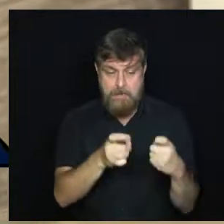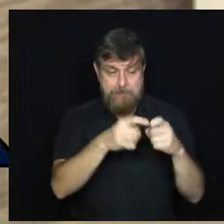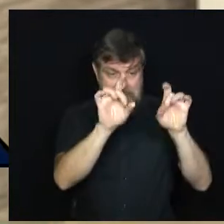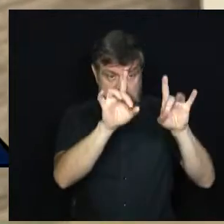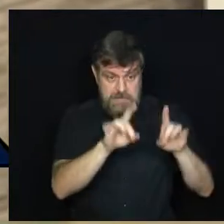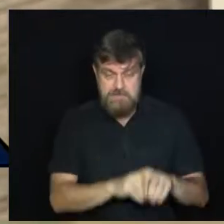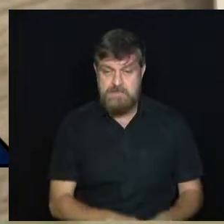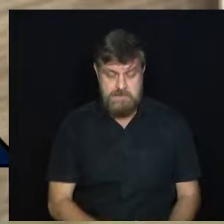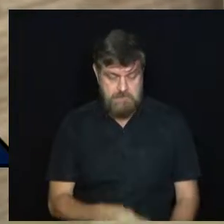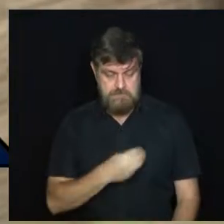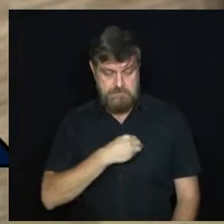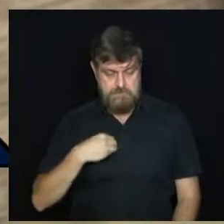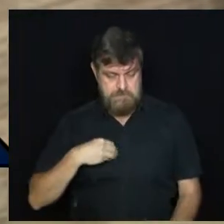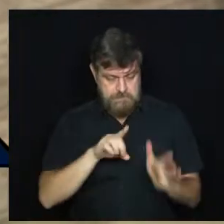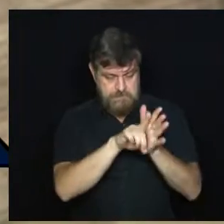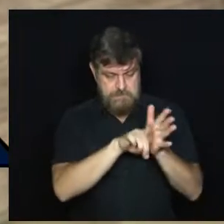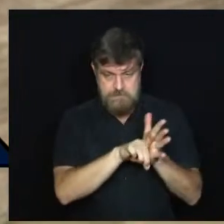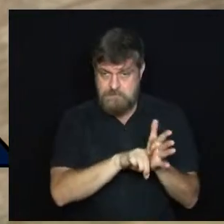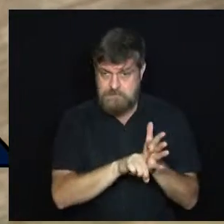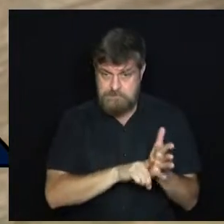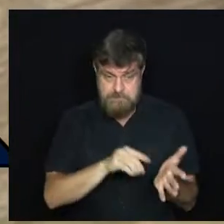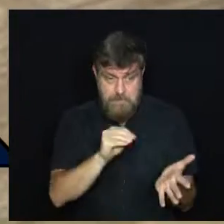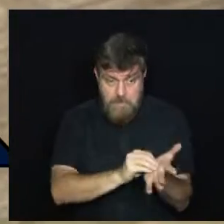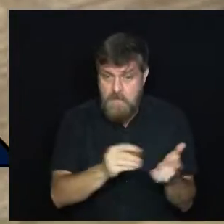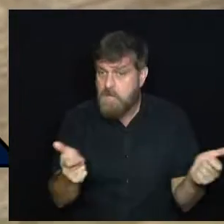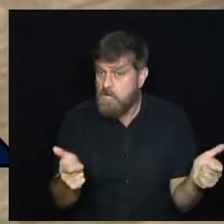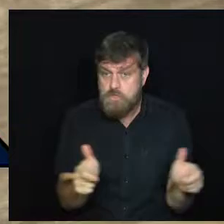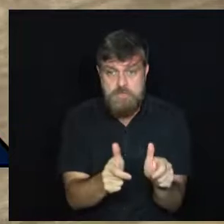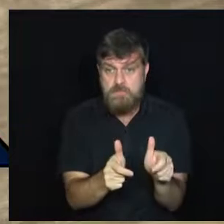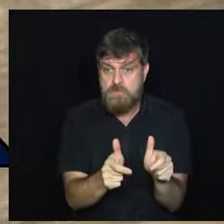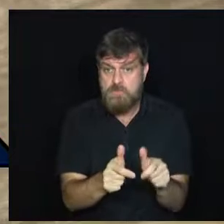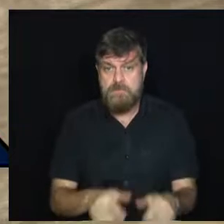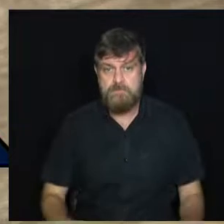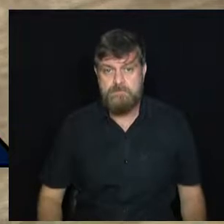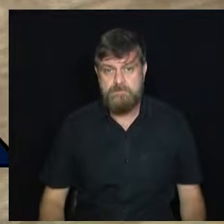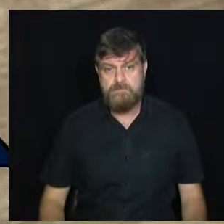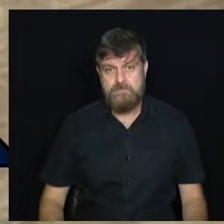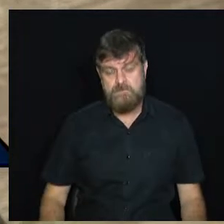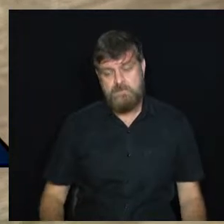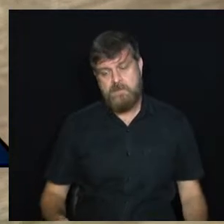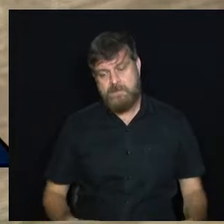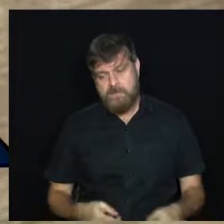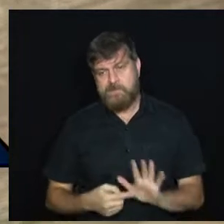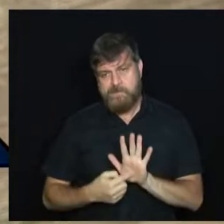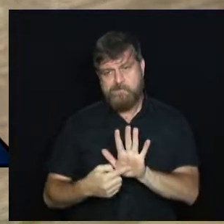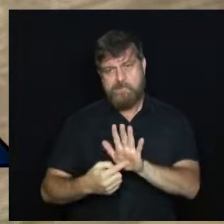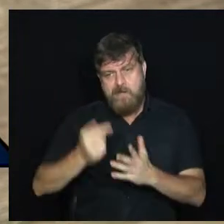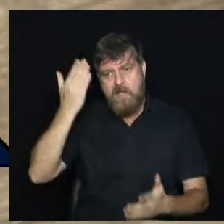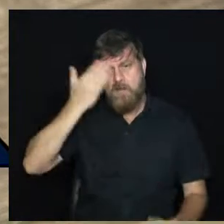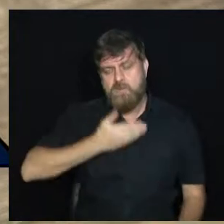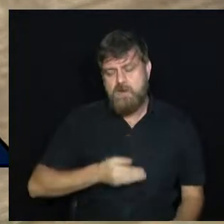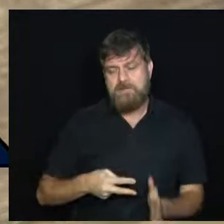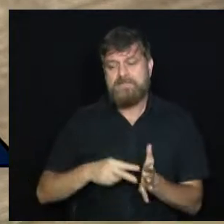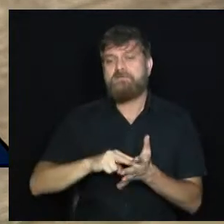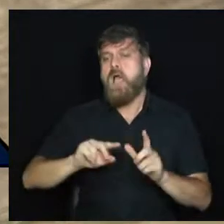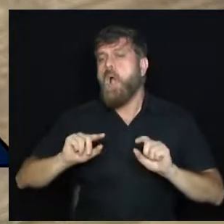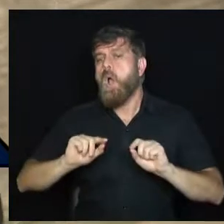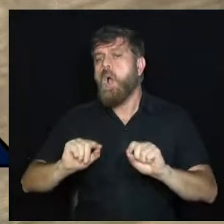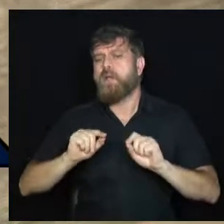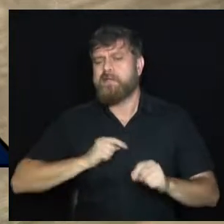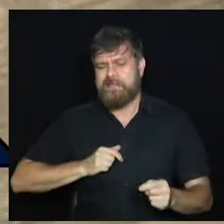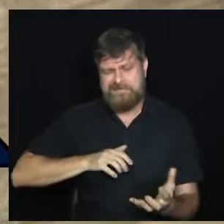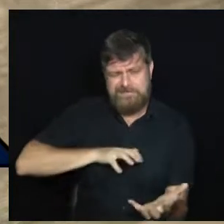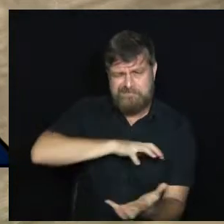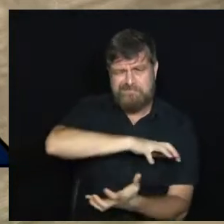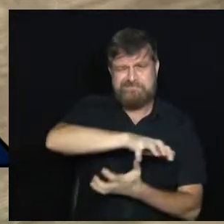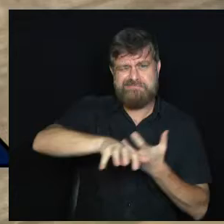diminuíram, né? Tivemos menos consultas no pronto atendimento. Isso para nós reflete, né, um certo colapso